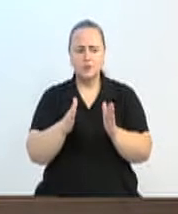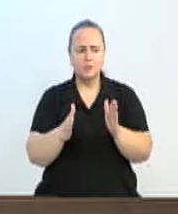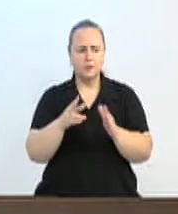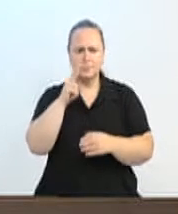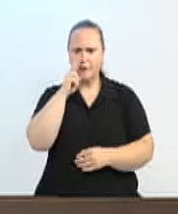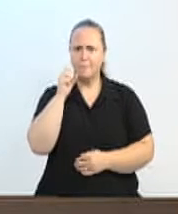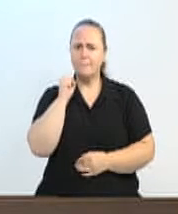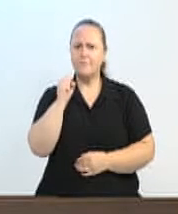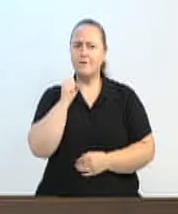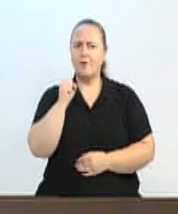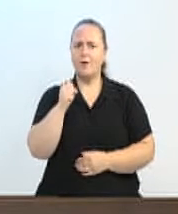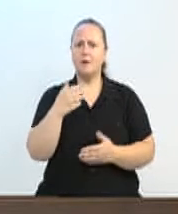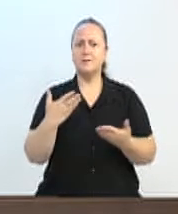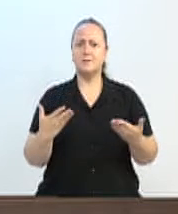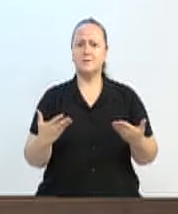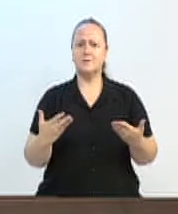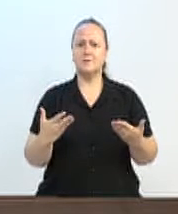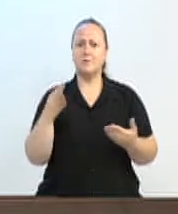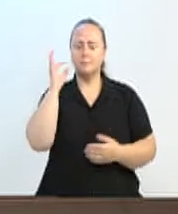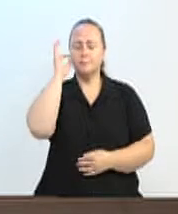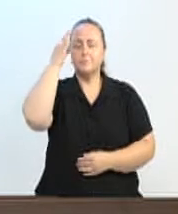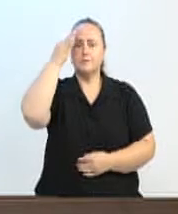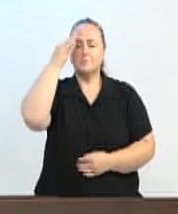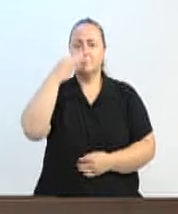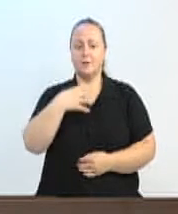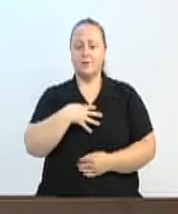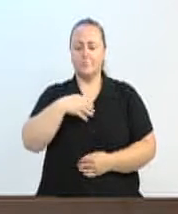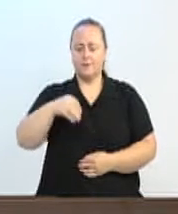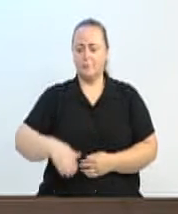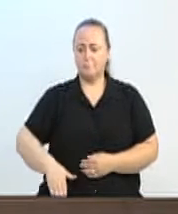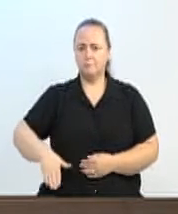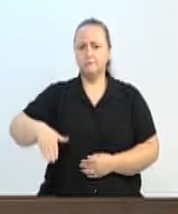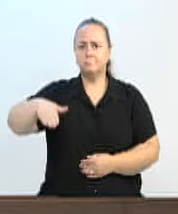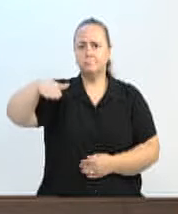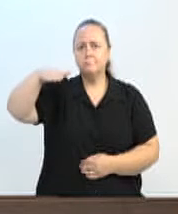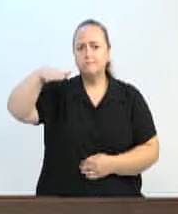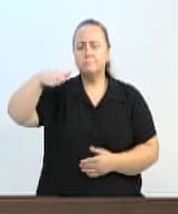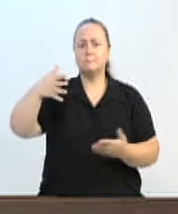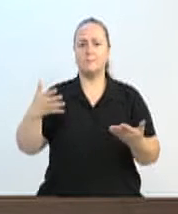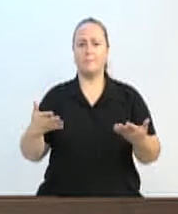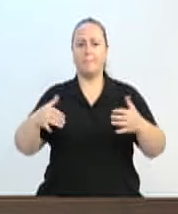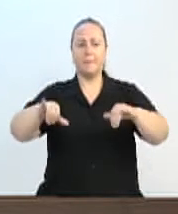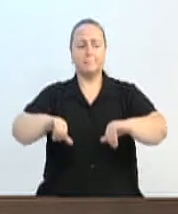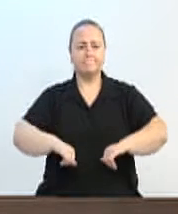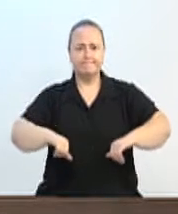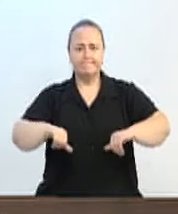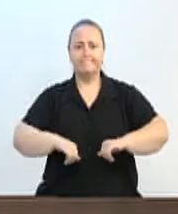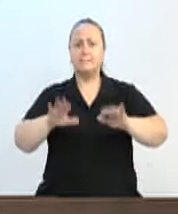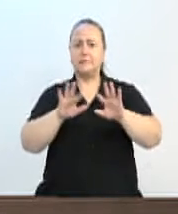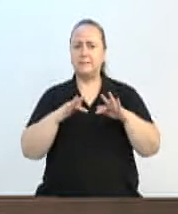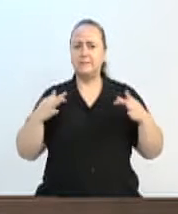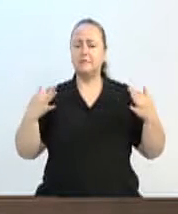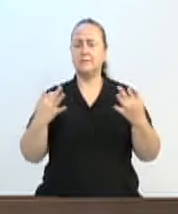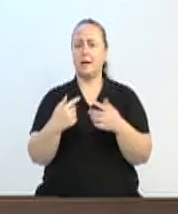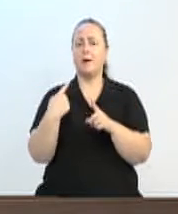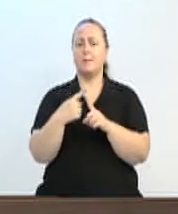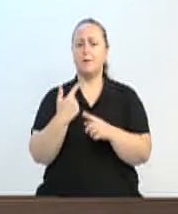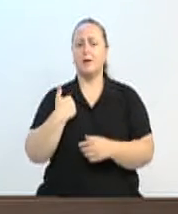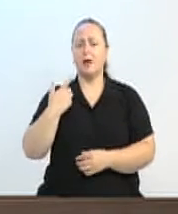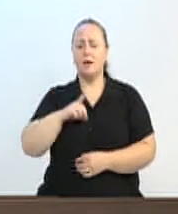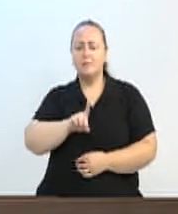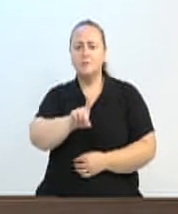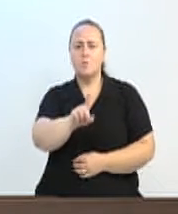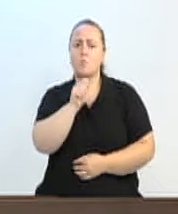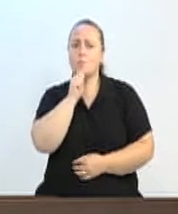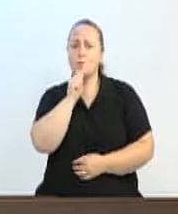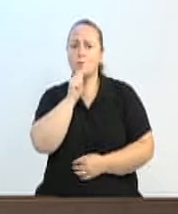os filhos crescem a família Às vezes sofre a ausência da gente foi um ano